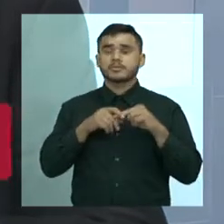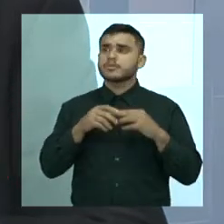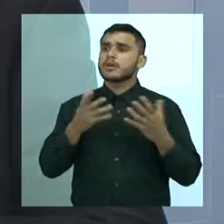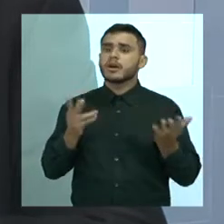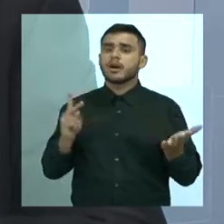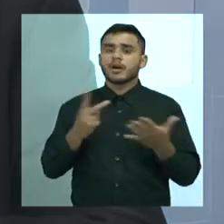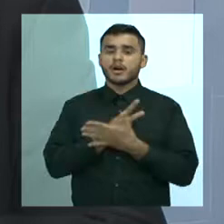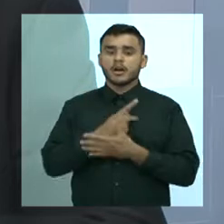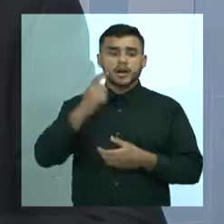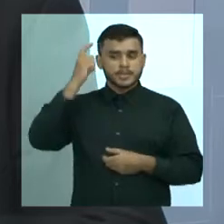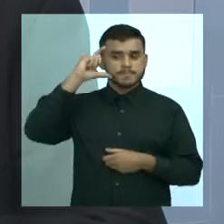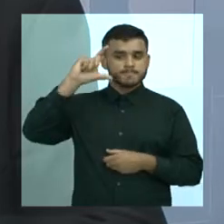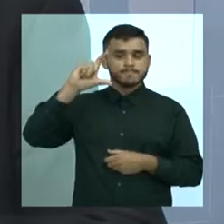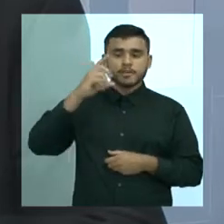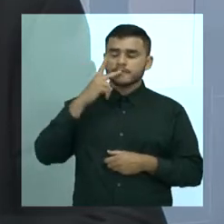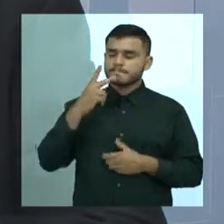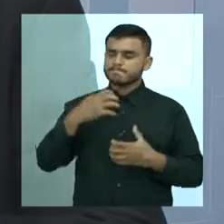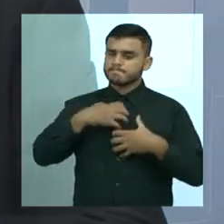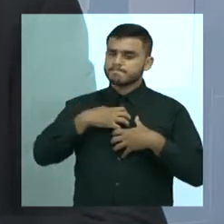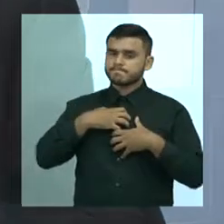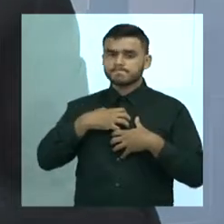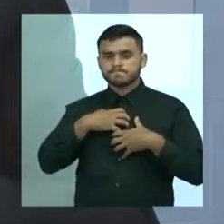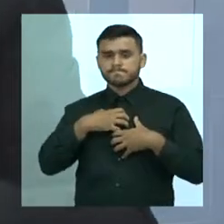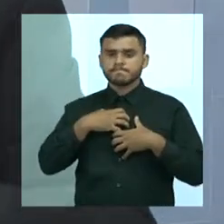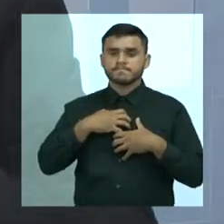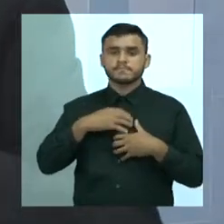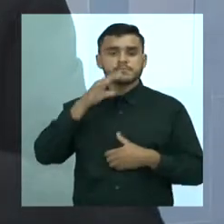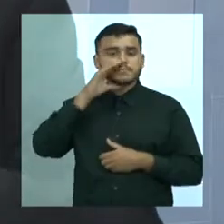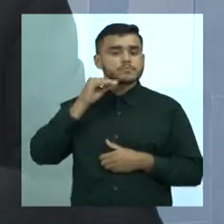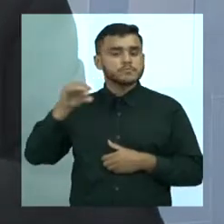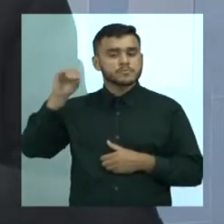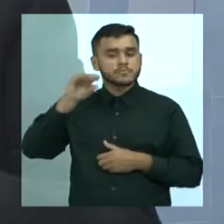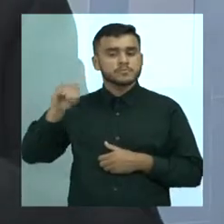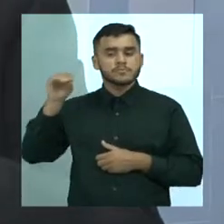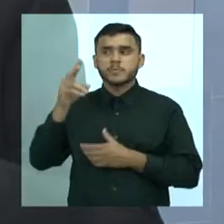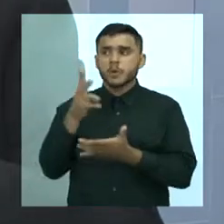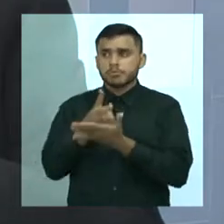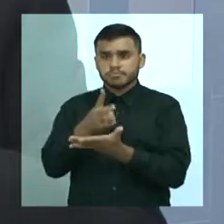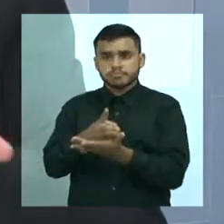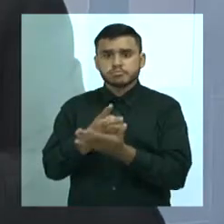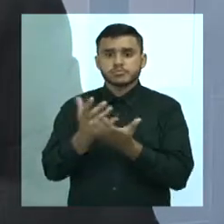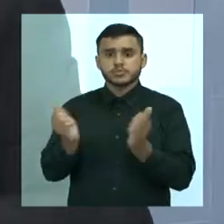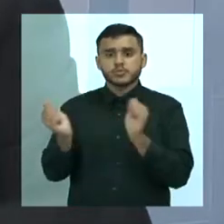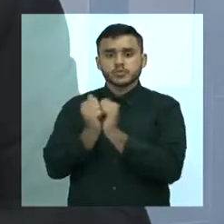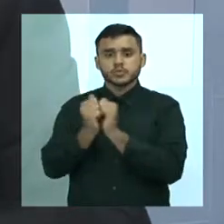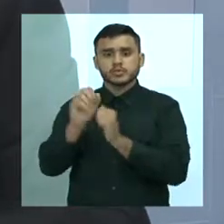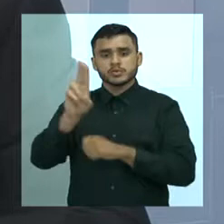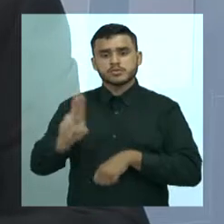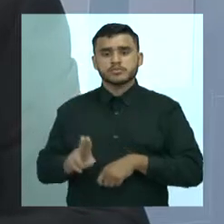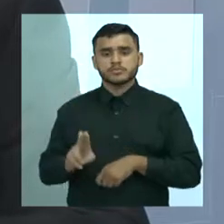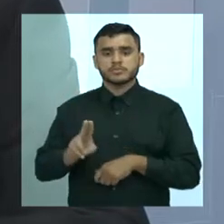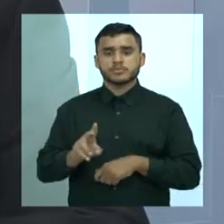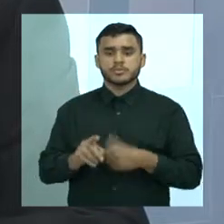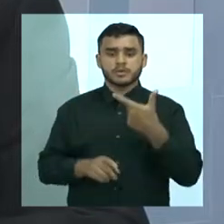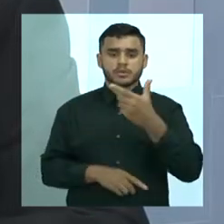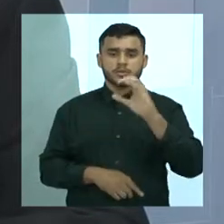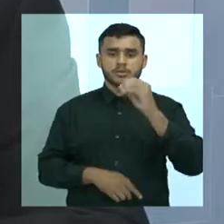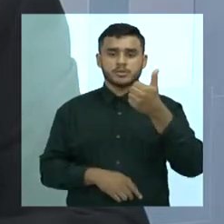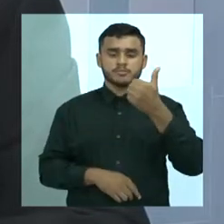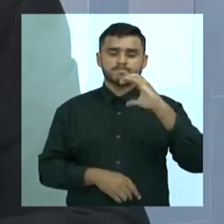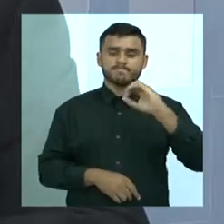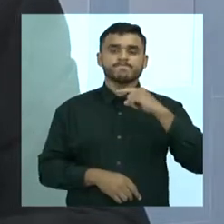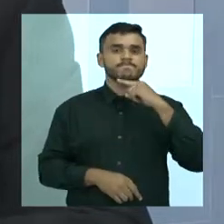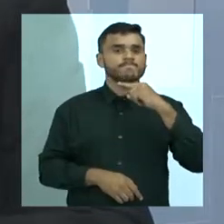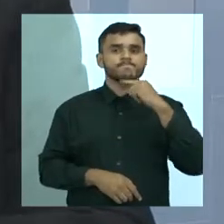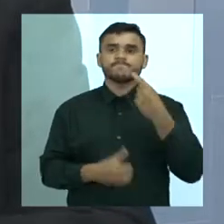afastamento de Cid. Ciro tentou ainda segurar ali a relação com Tasso, mas depois das eleições de 2010 não tinha como,